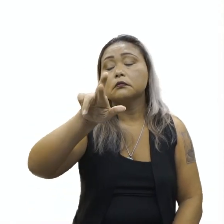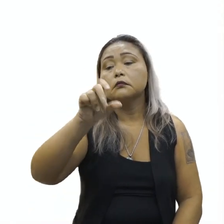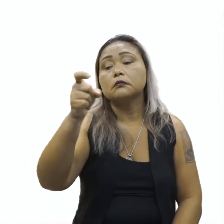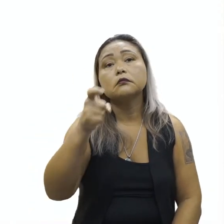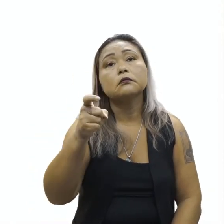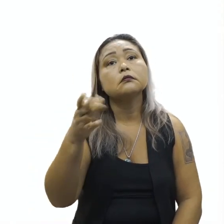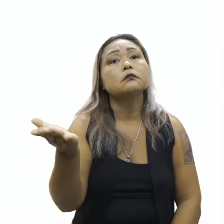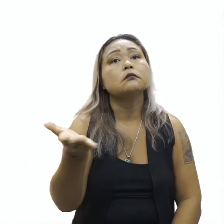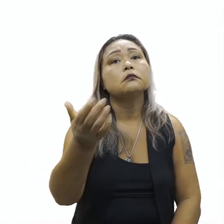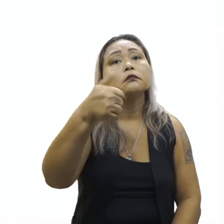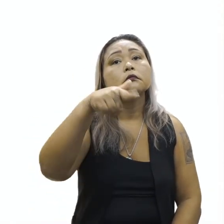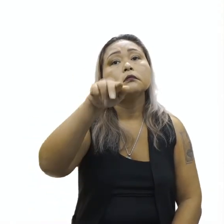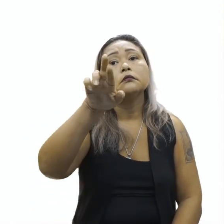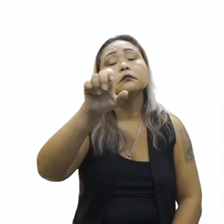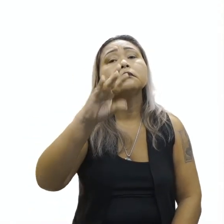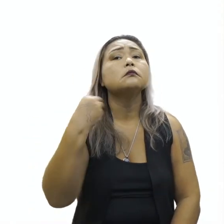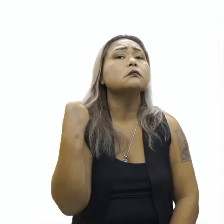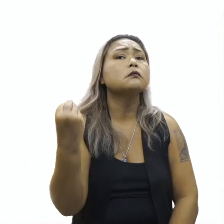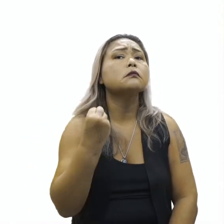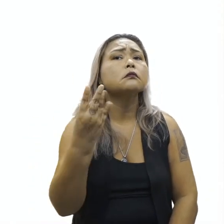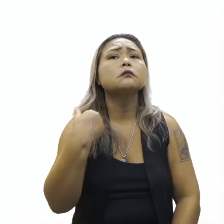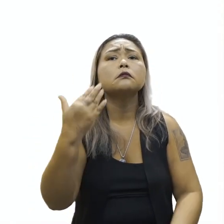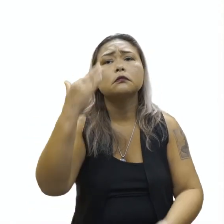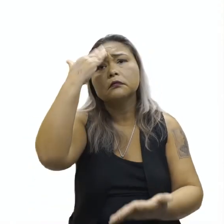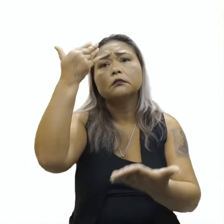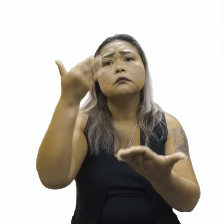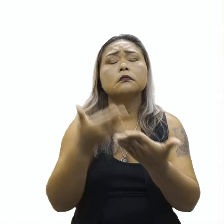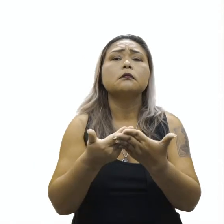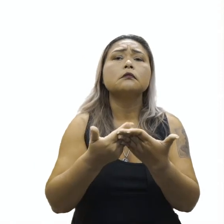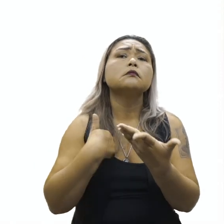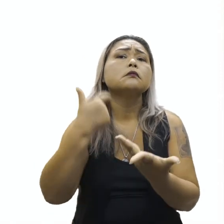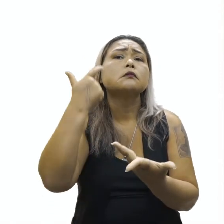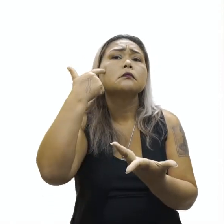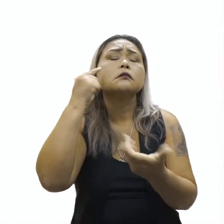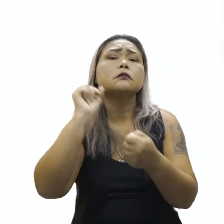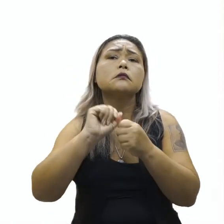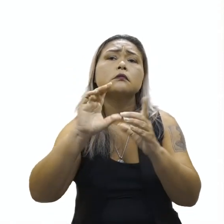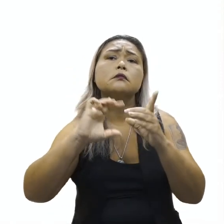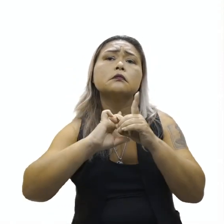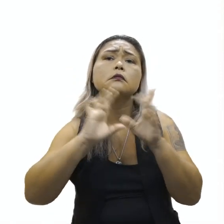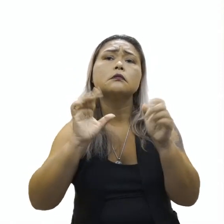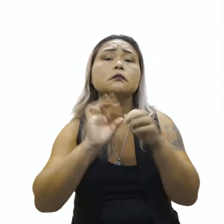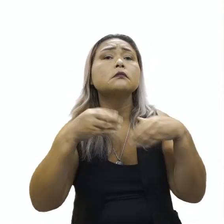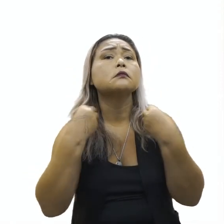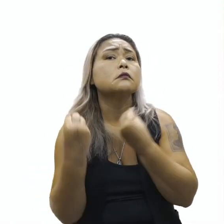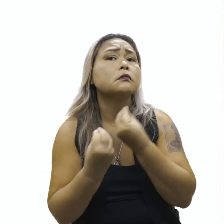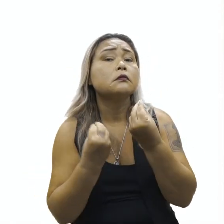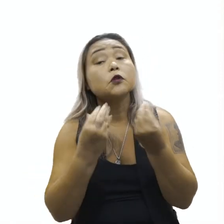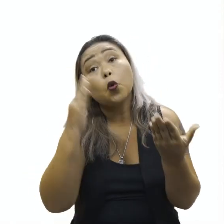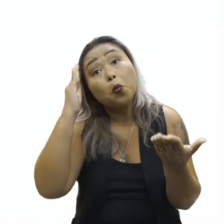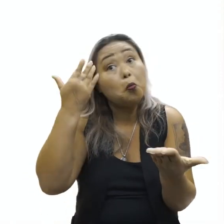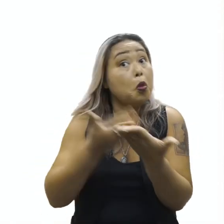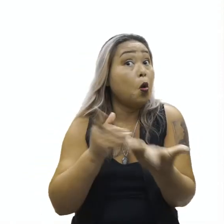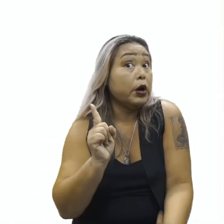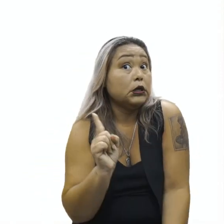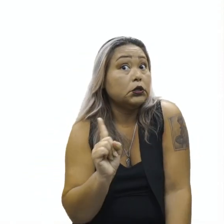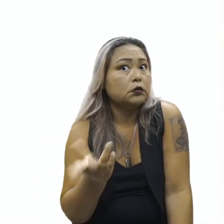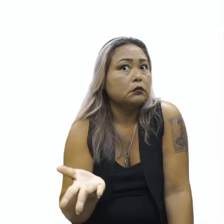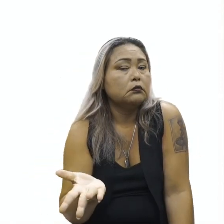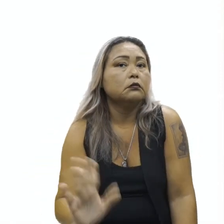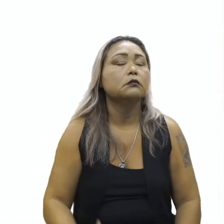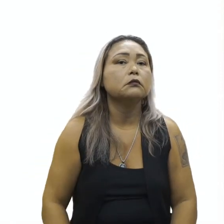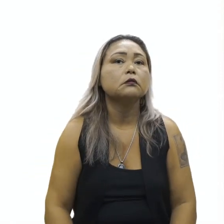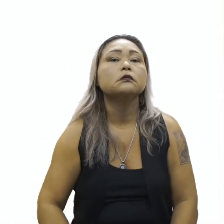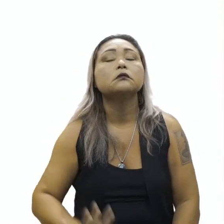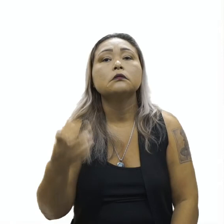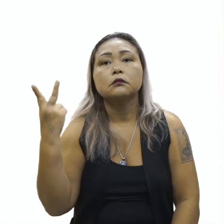de hoje. Como que eles acreditam a ideia de democracia? Ou como eles não acreditam, né? Bom,